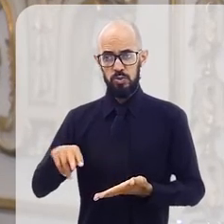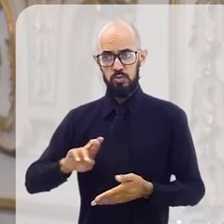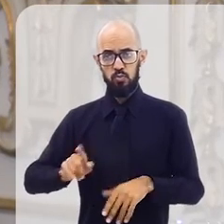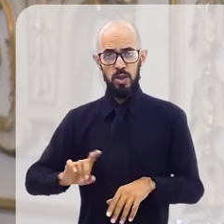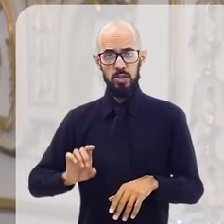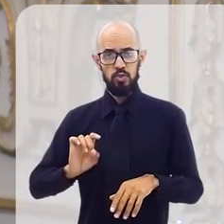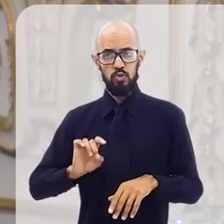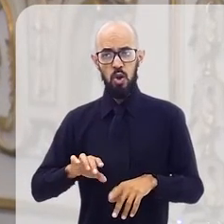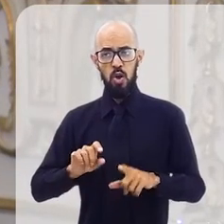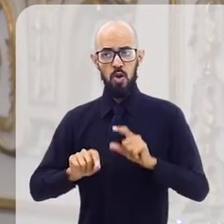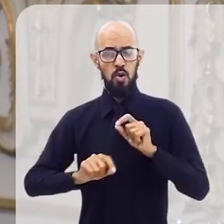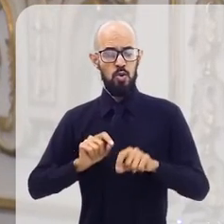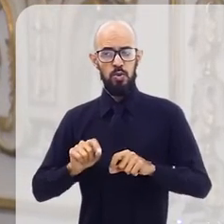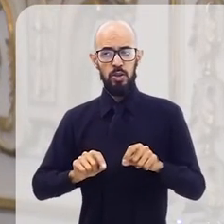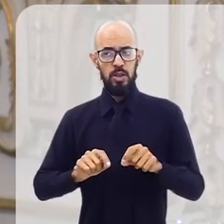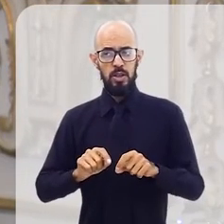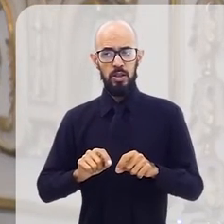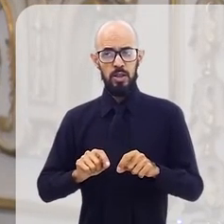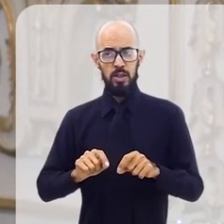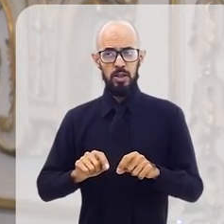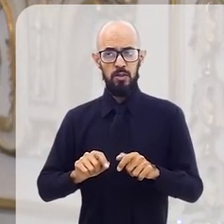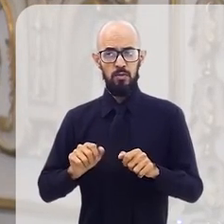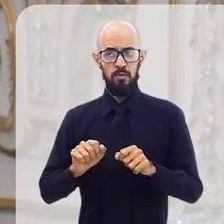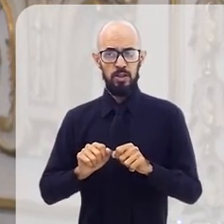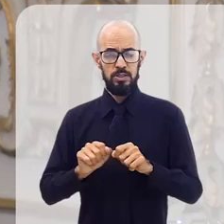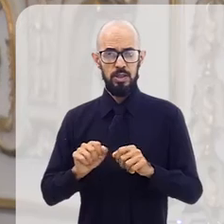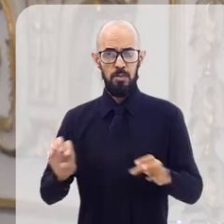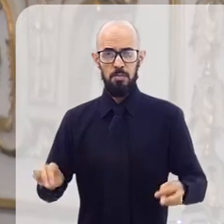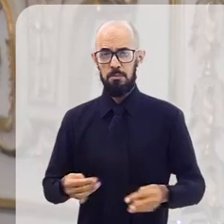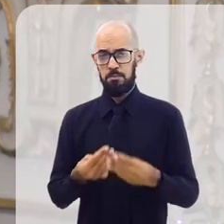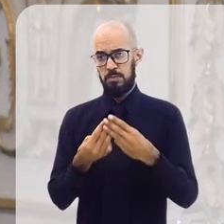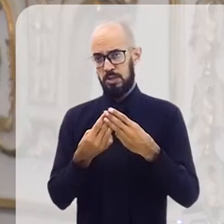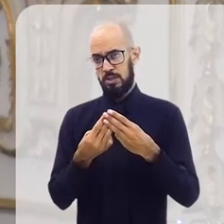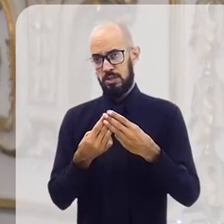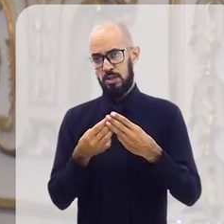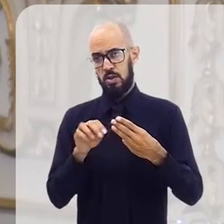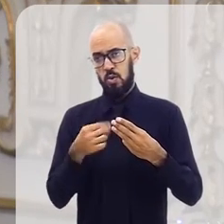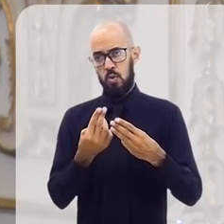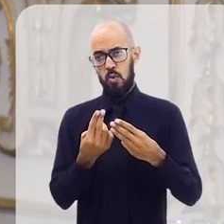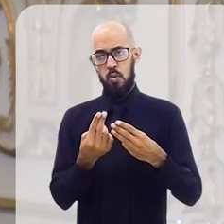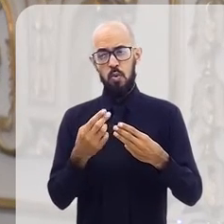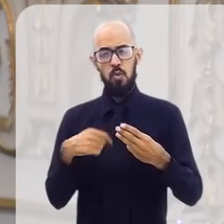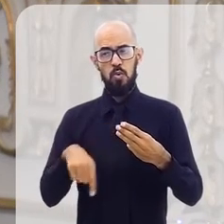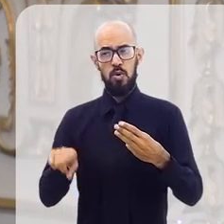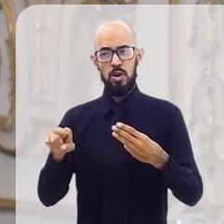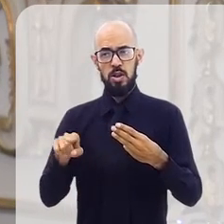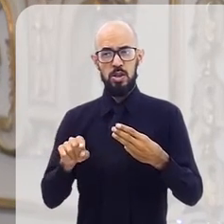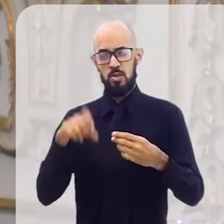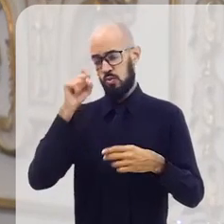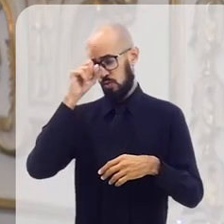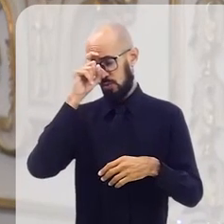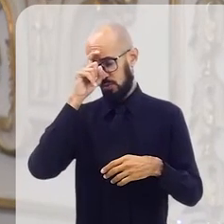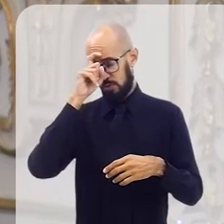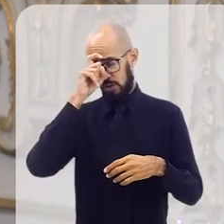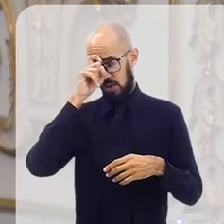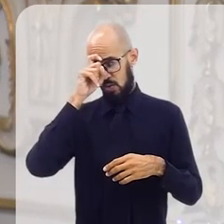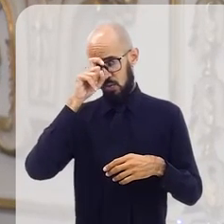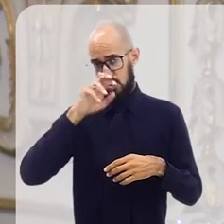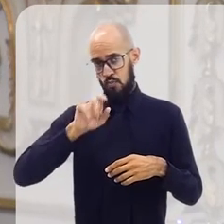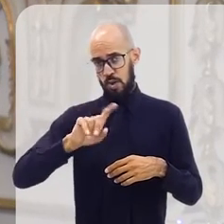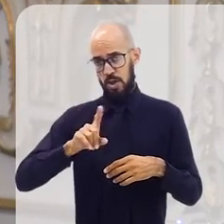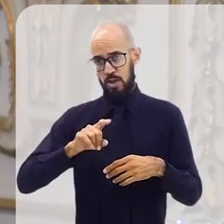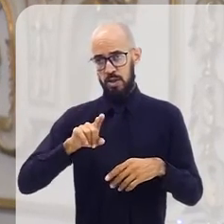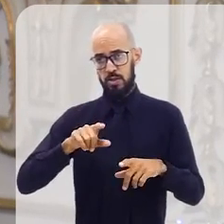missão de vocês não é simplesmente como alguns pensam é realizar uma missa ou e até uma um